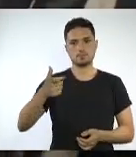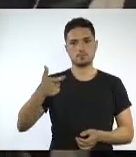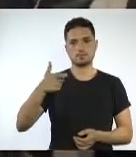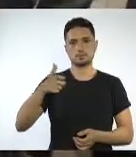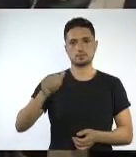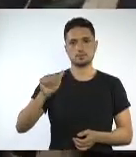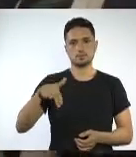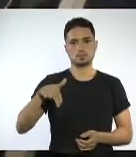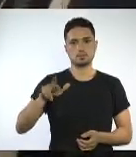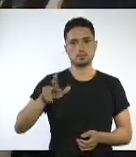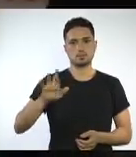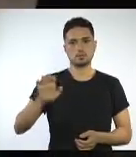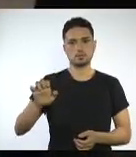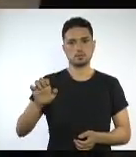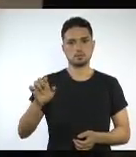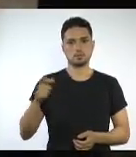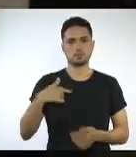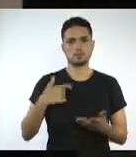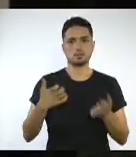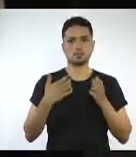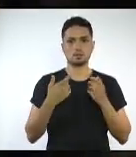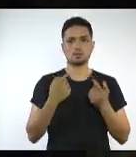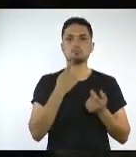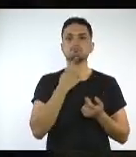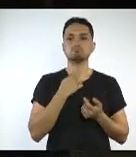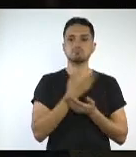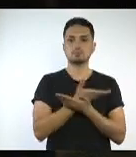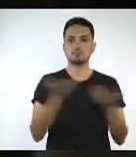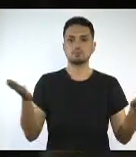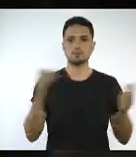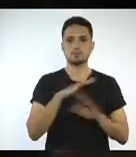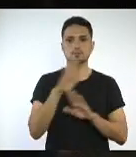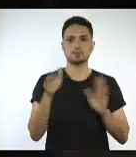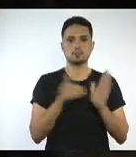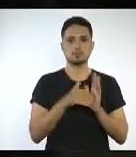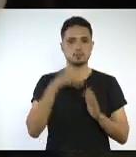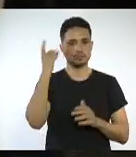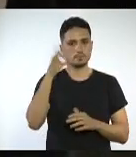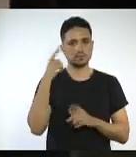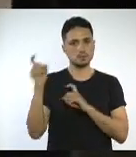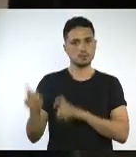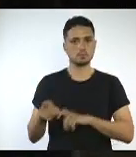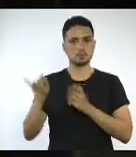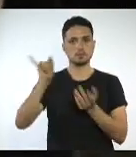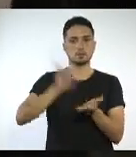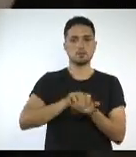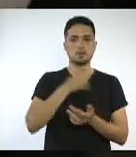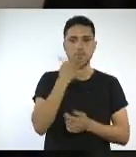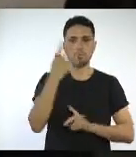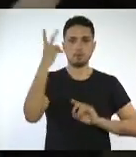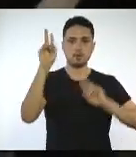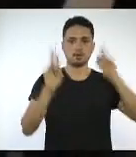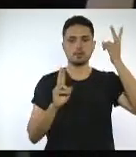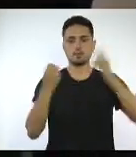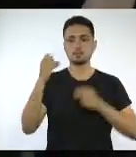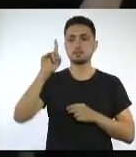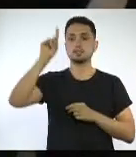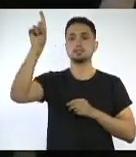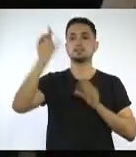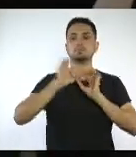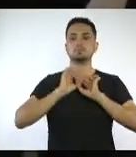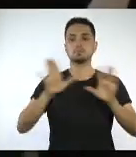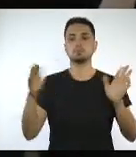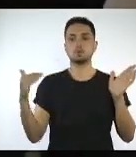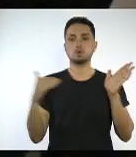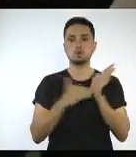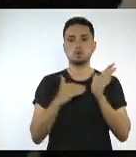Desculpa, deputado. Quero desejar a todos os parlamentares e ao Rio de Janeiro, interior e capital, um excelente carnaval. E, se Deus permitir, o último